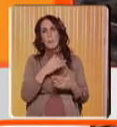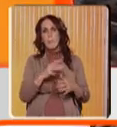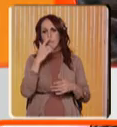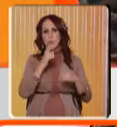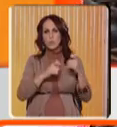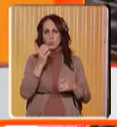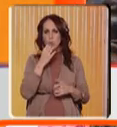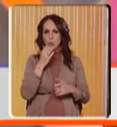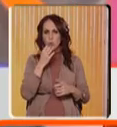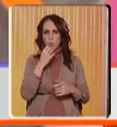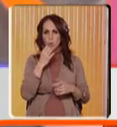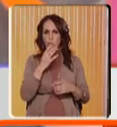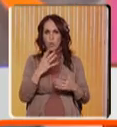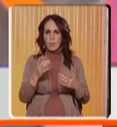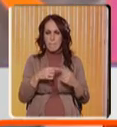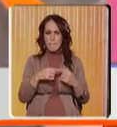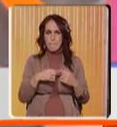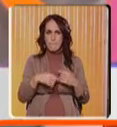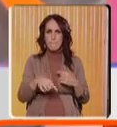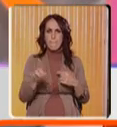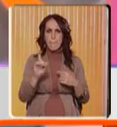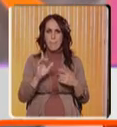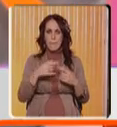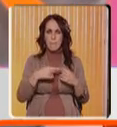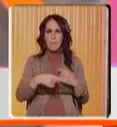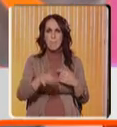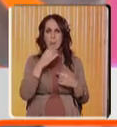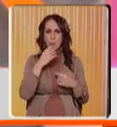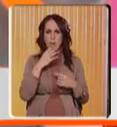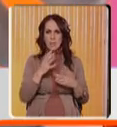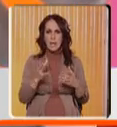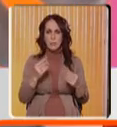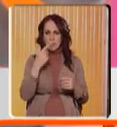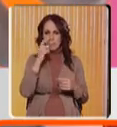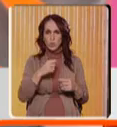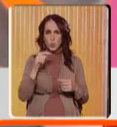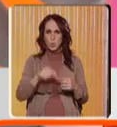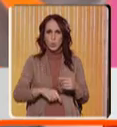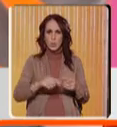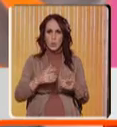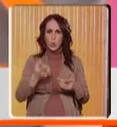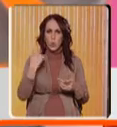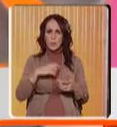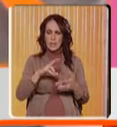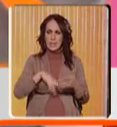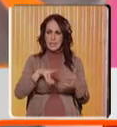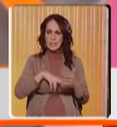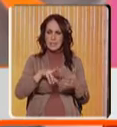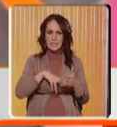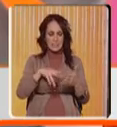muitas pessoas que consomem churrasco quase diariamente. Ou há muita gente que vai hoje em dia aos grelhados. Ainda ontem estava a ler um